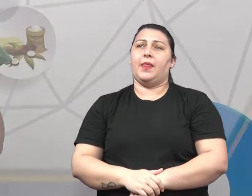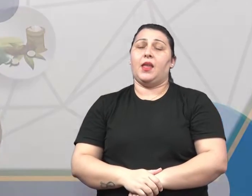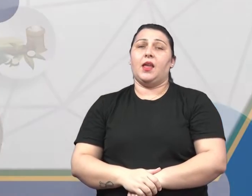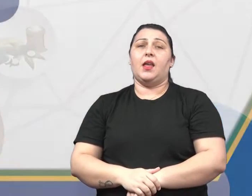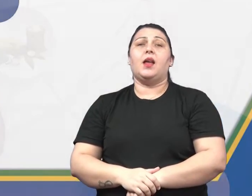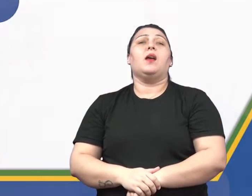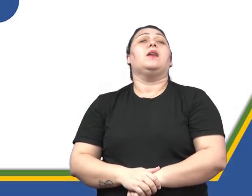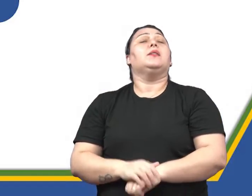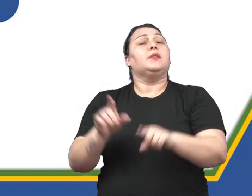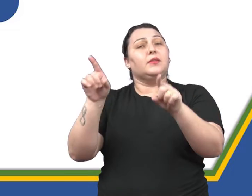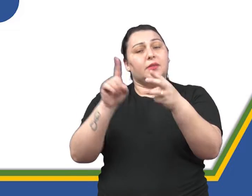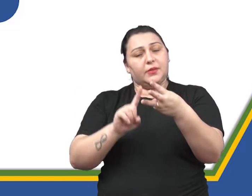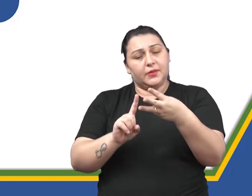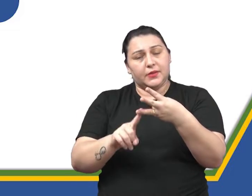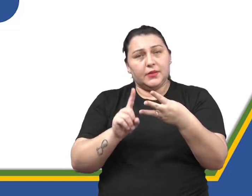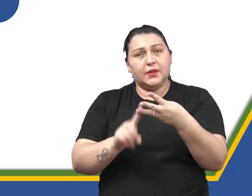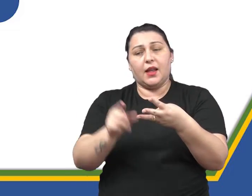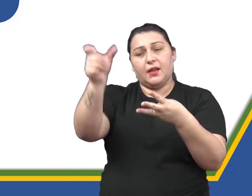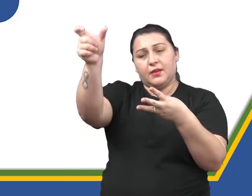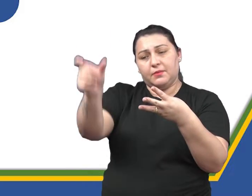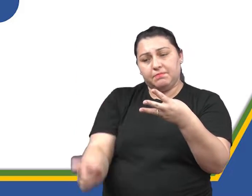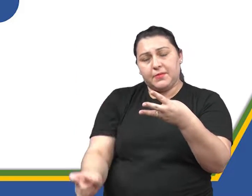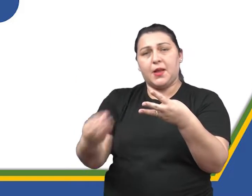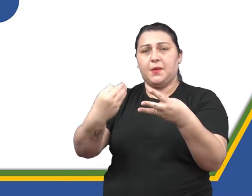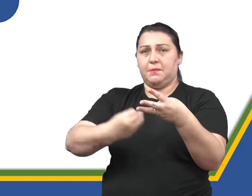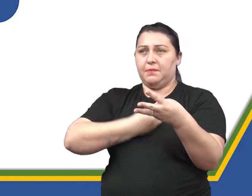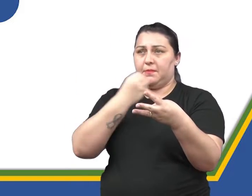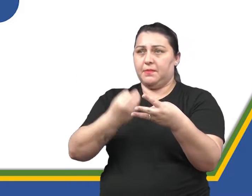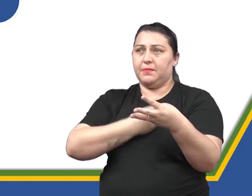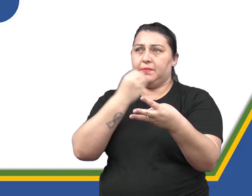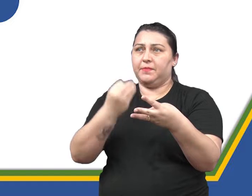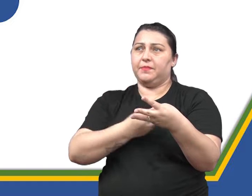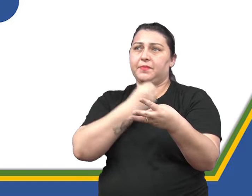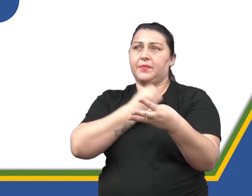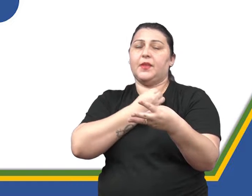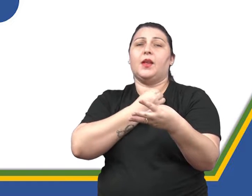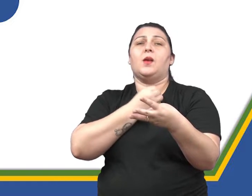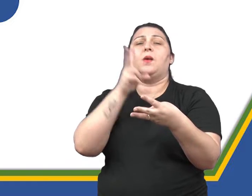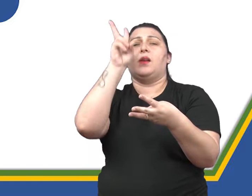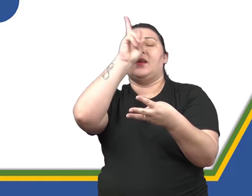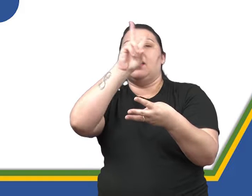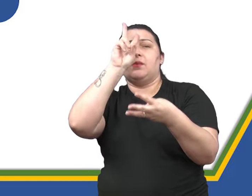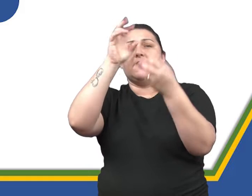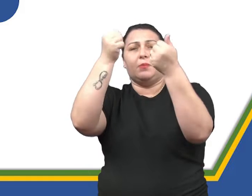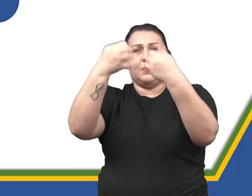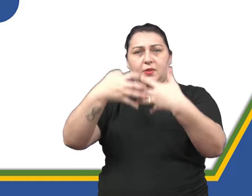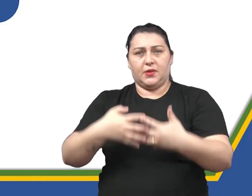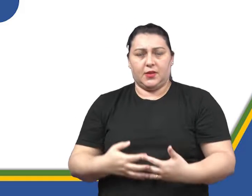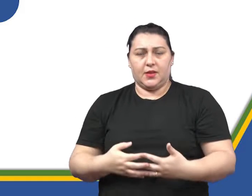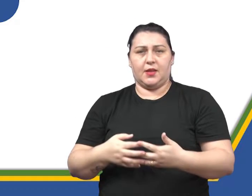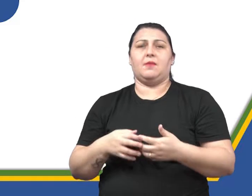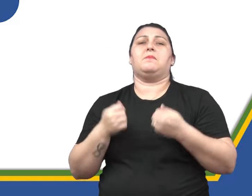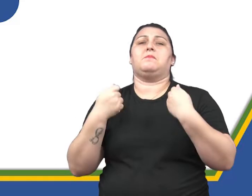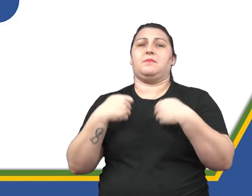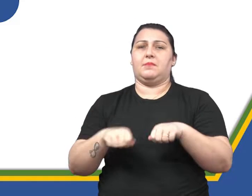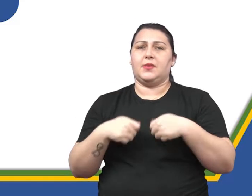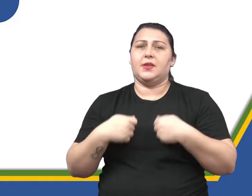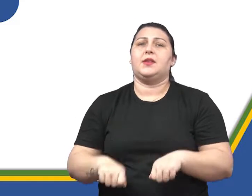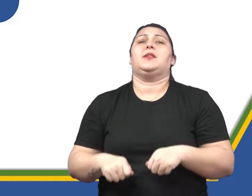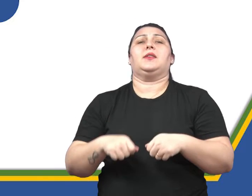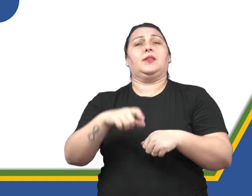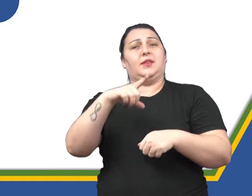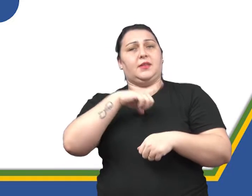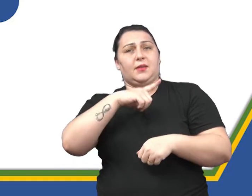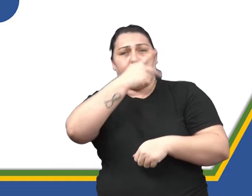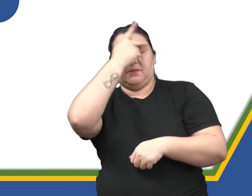outro elemento são as personagens, quer dizer que uma história para ser contada, um relato, vai envolver pessoas,